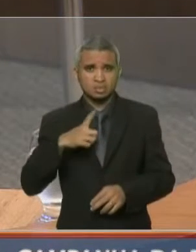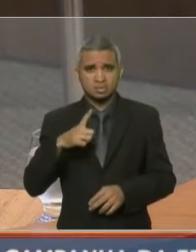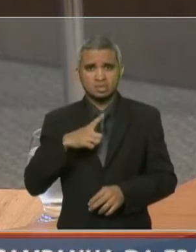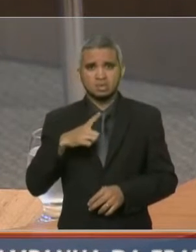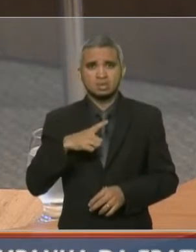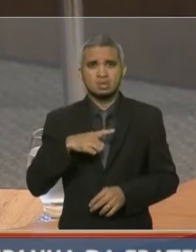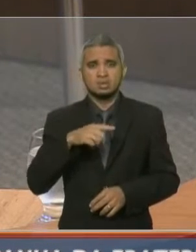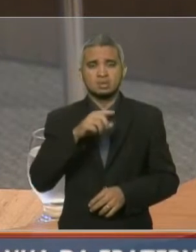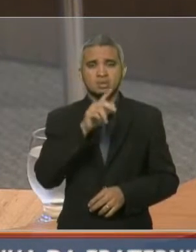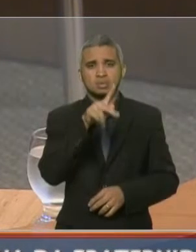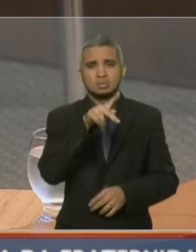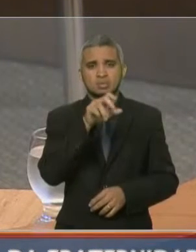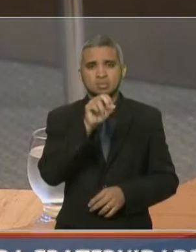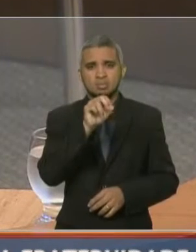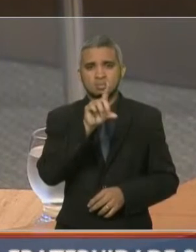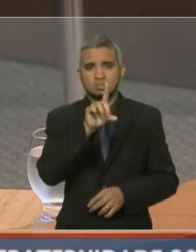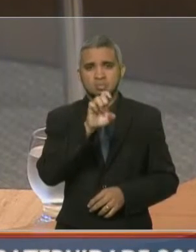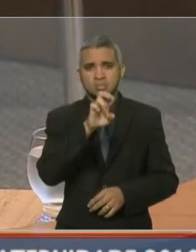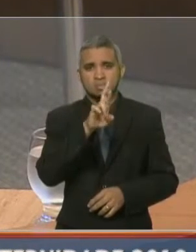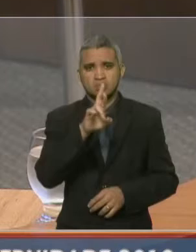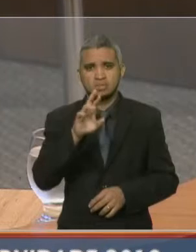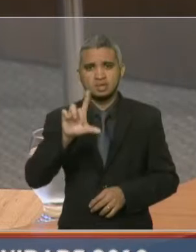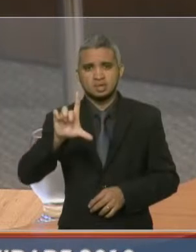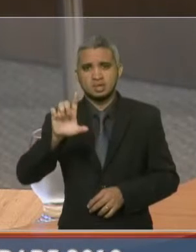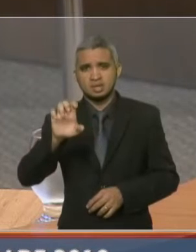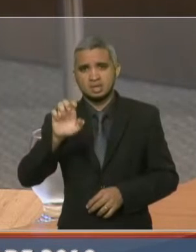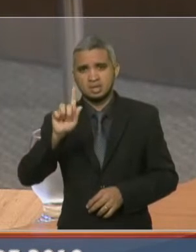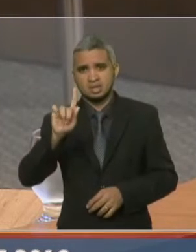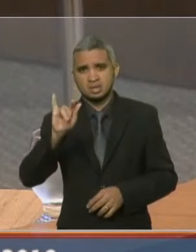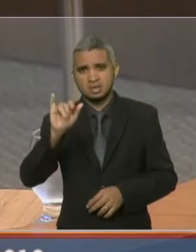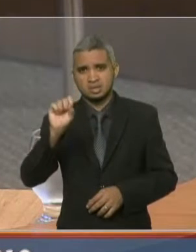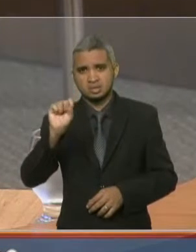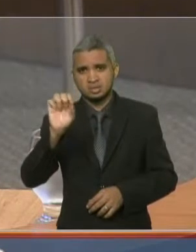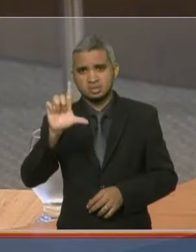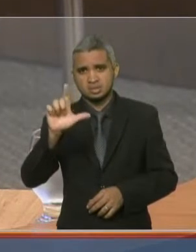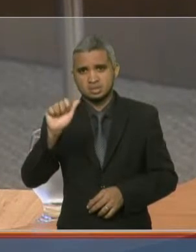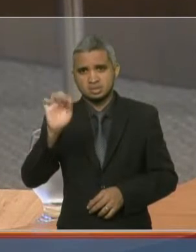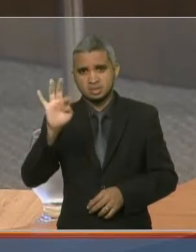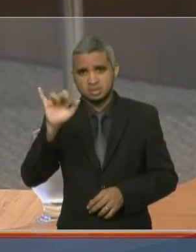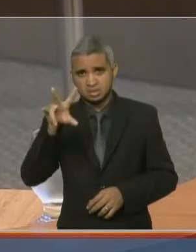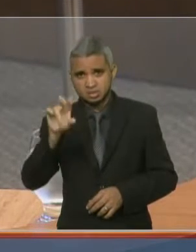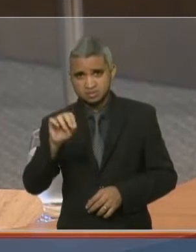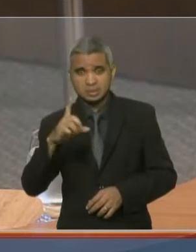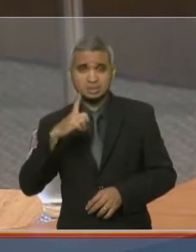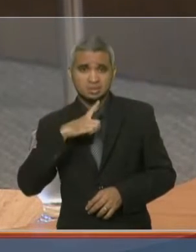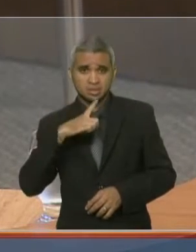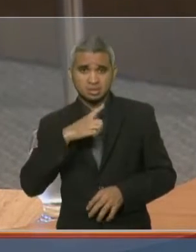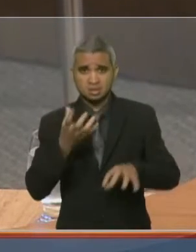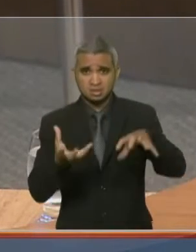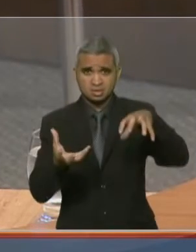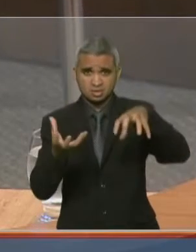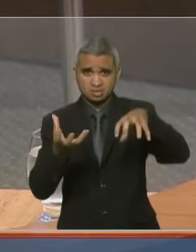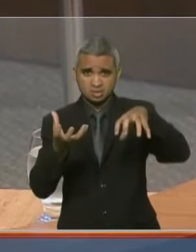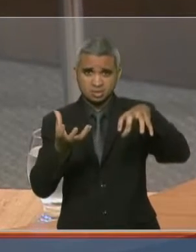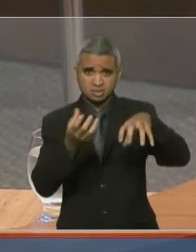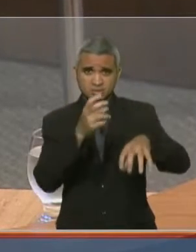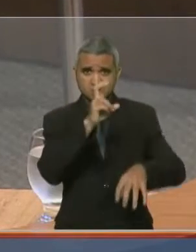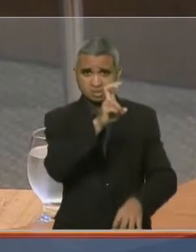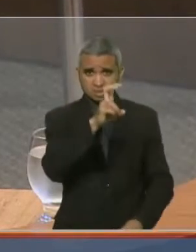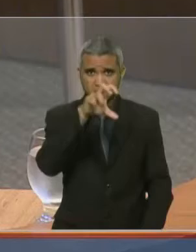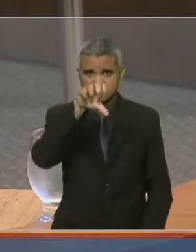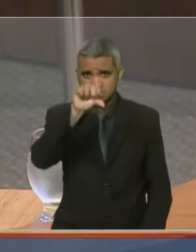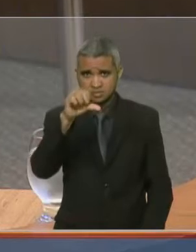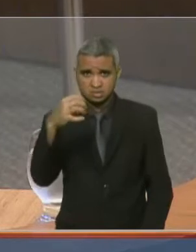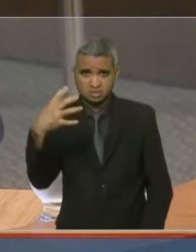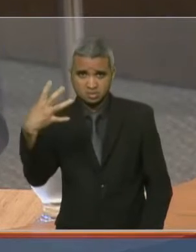está constituído do Congresso Nacional com 594 congressistas, sendo